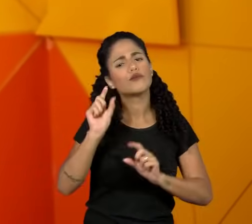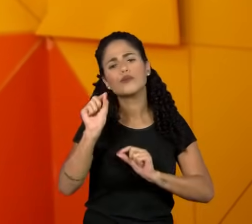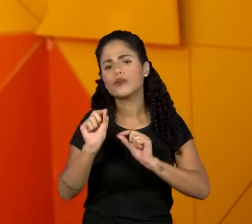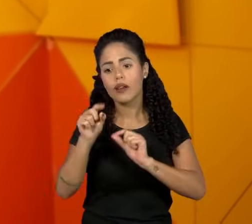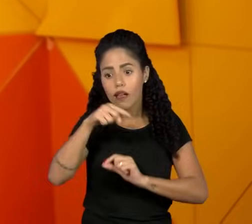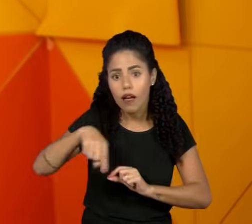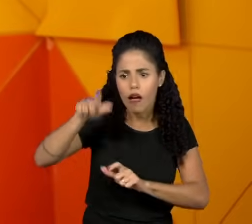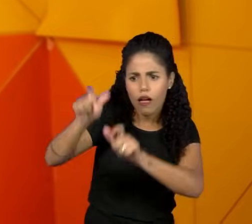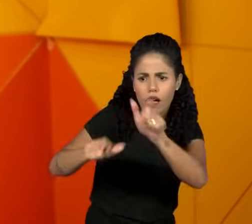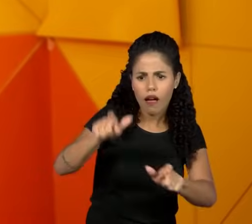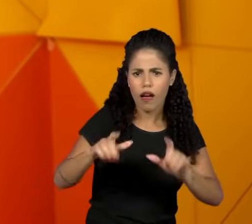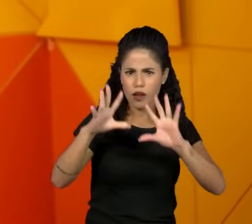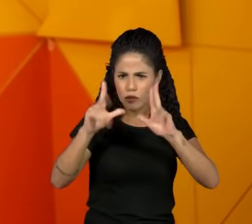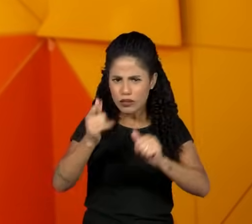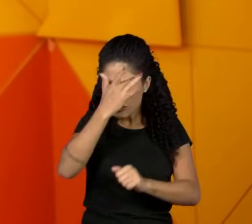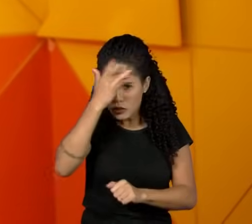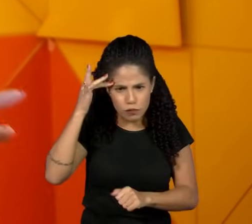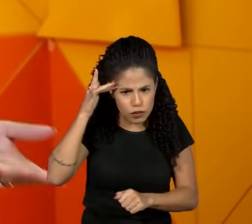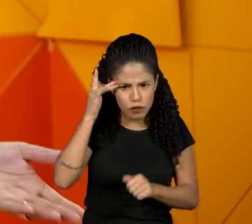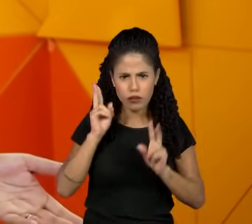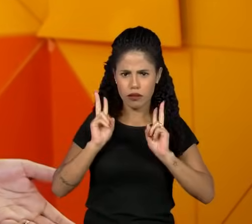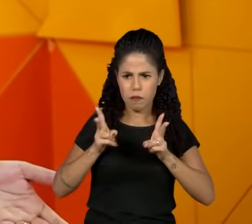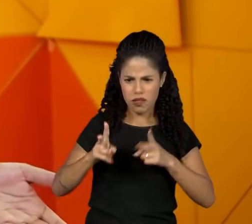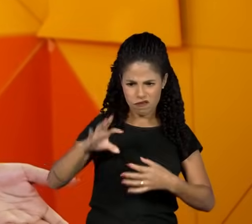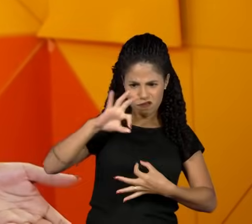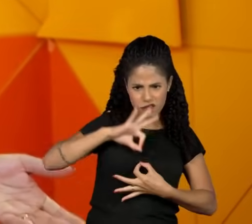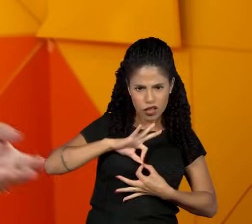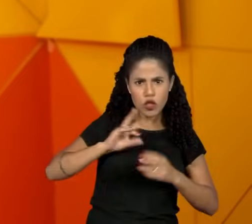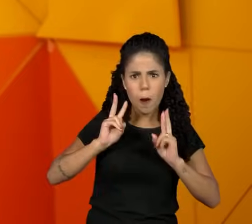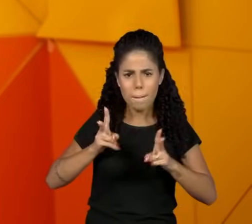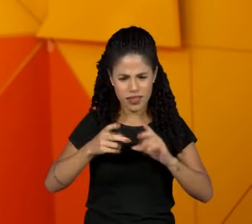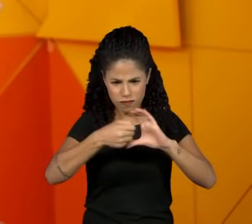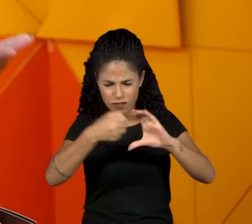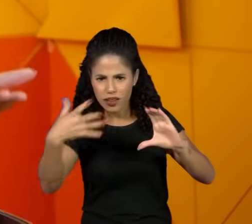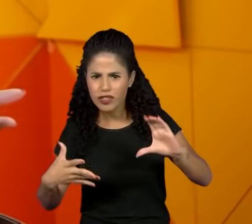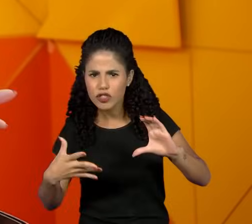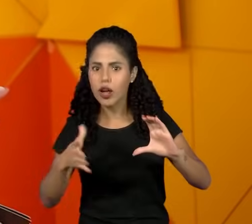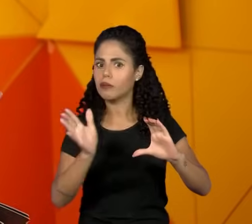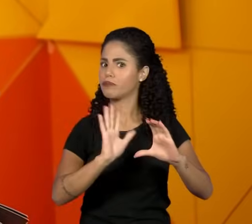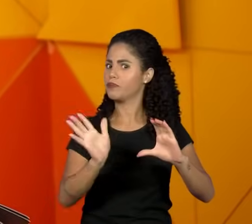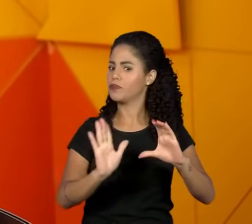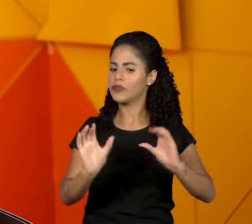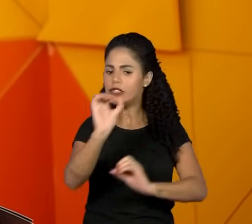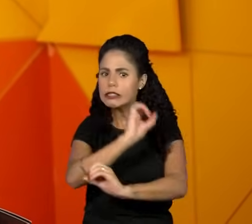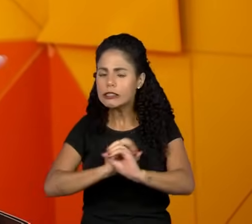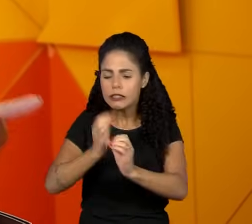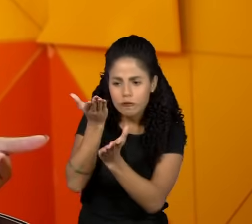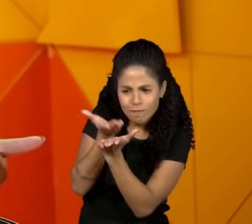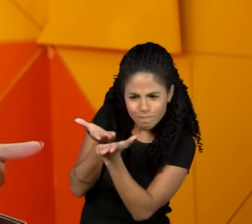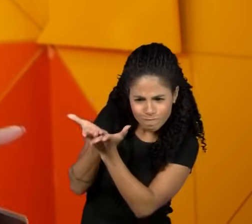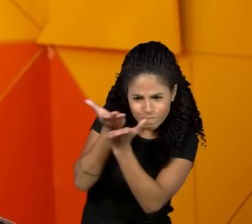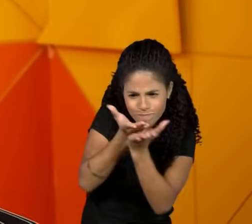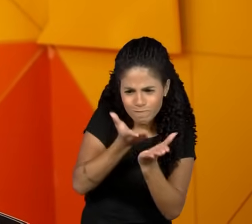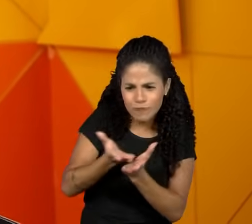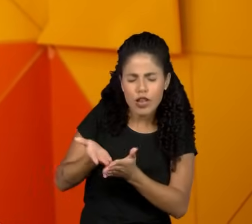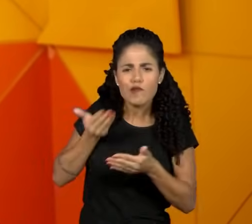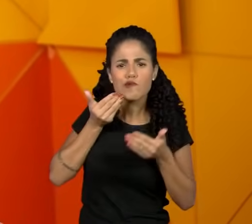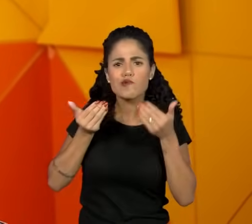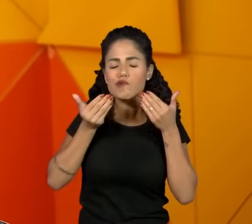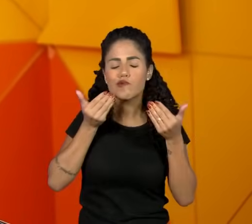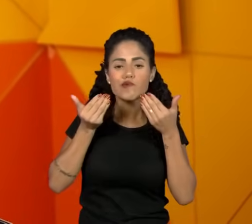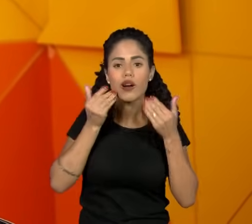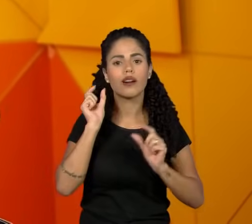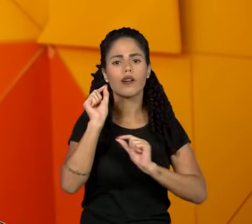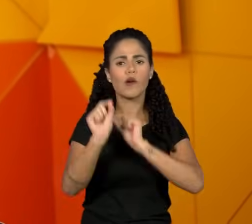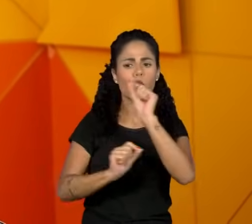todas as pessoas de um mesmo signo às mesmas características, não é verdade? A astrologia é um estudo muito mais complexo, baseado